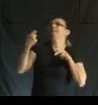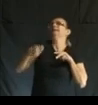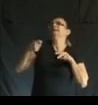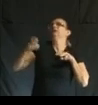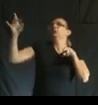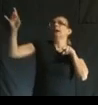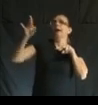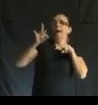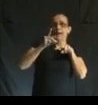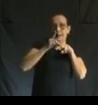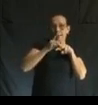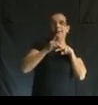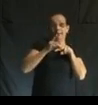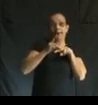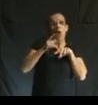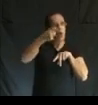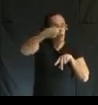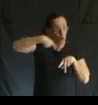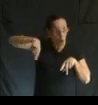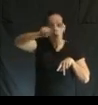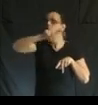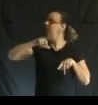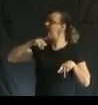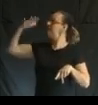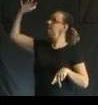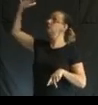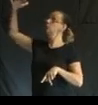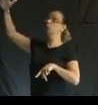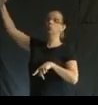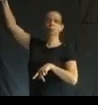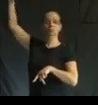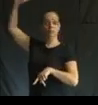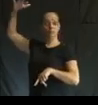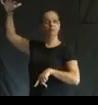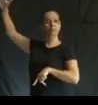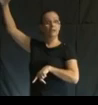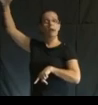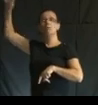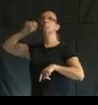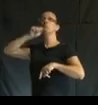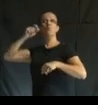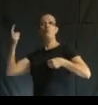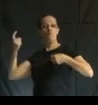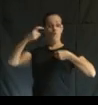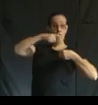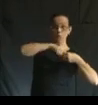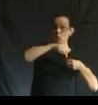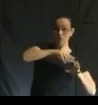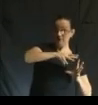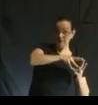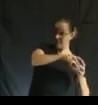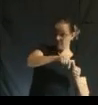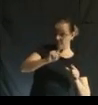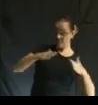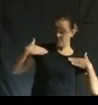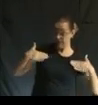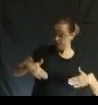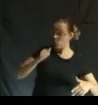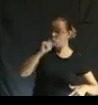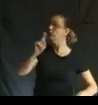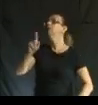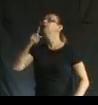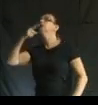Quando nós estamos no mundo espiritual, antes de retornarmos ao mundo físico, nós temos uma outra